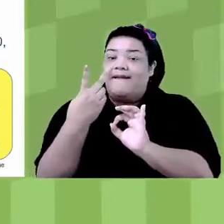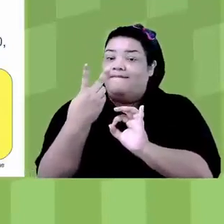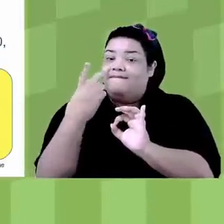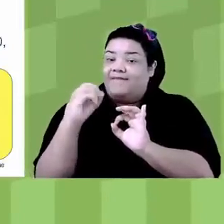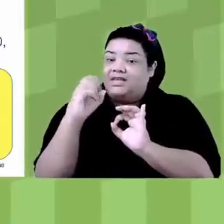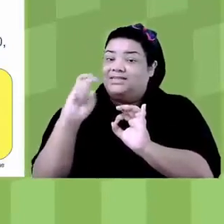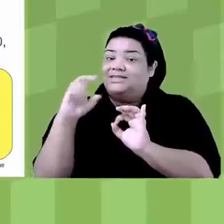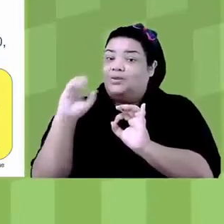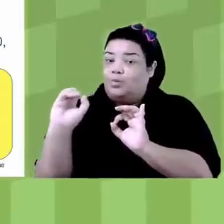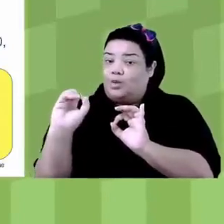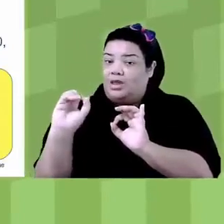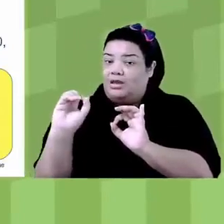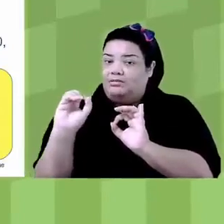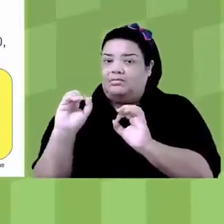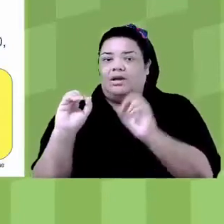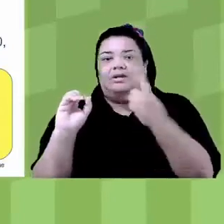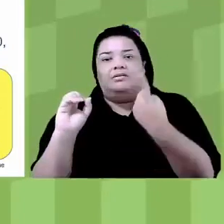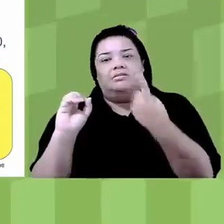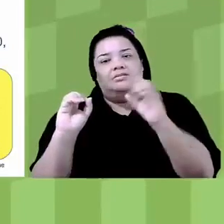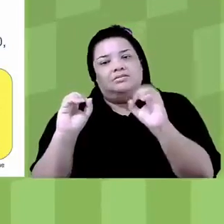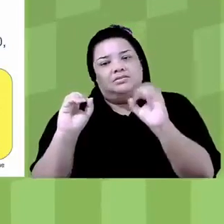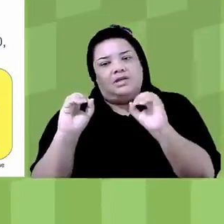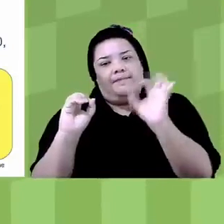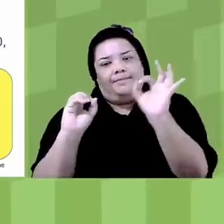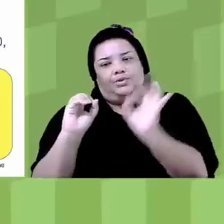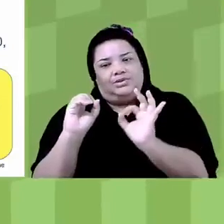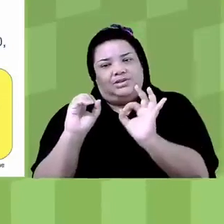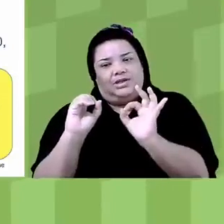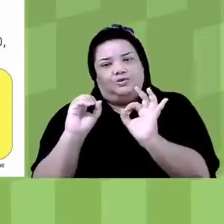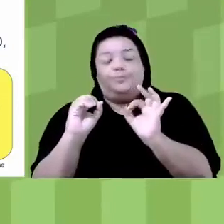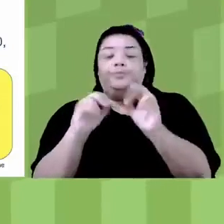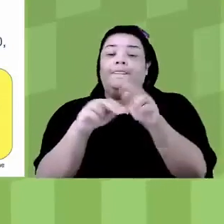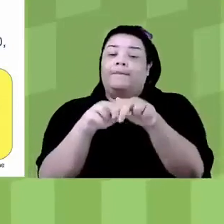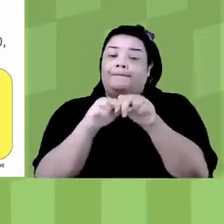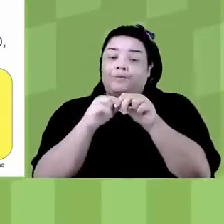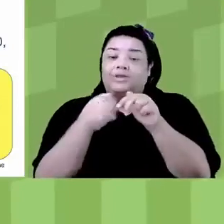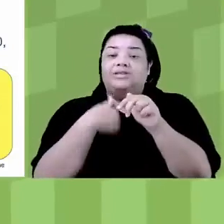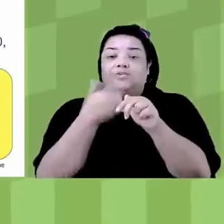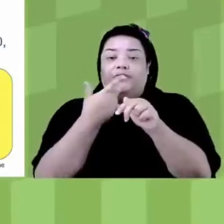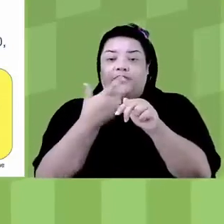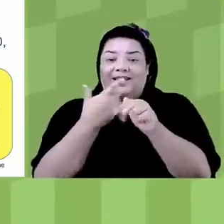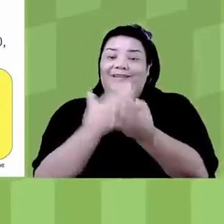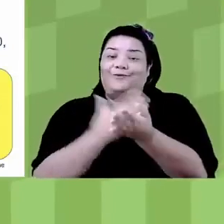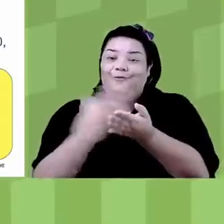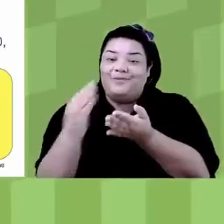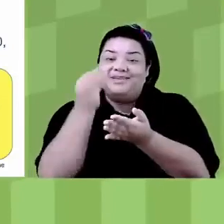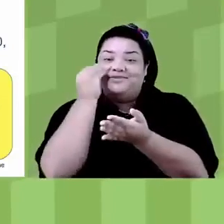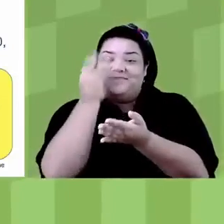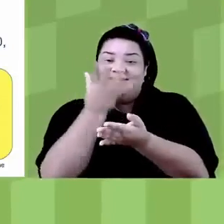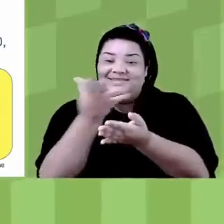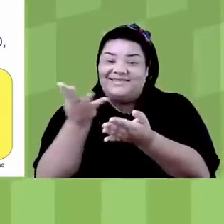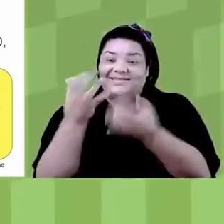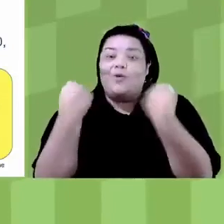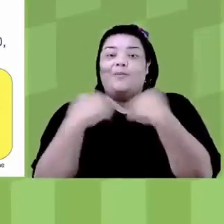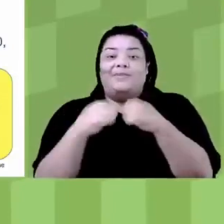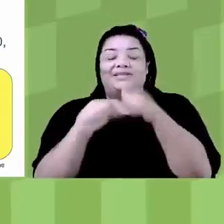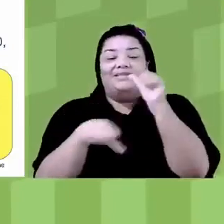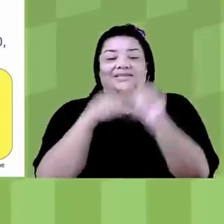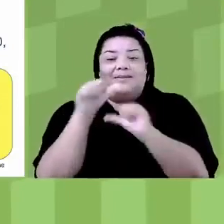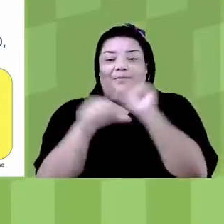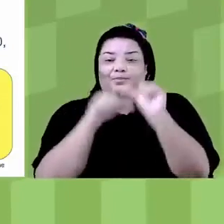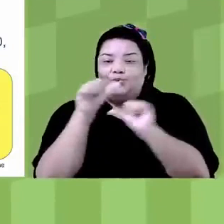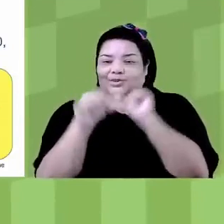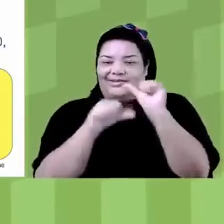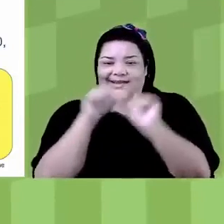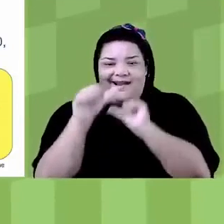por isso que, no começo da apresentação, eu falei que se trata de uma mudança macroeconômica e